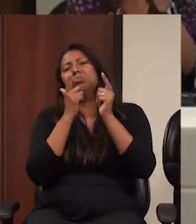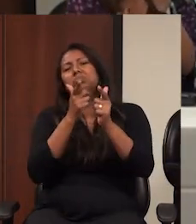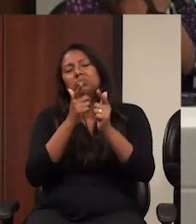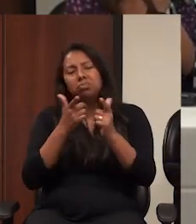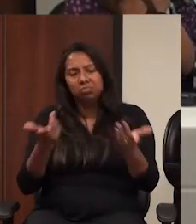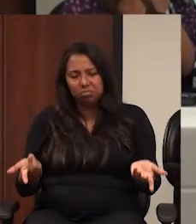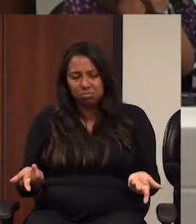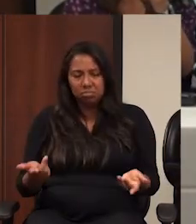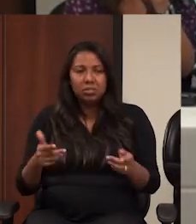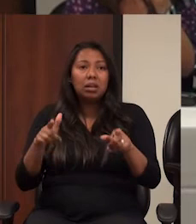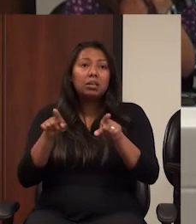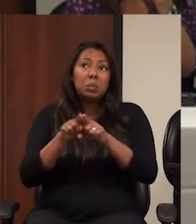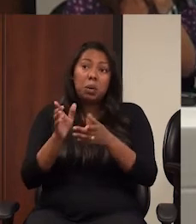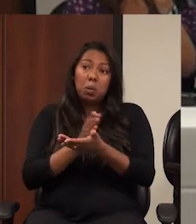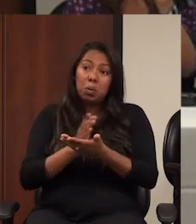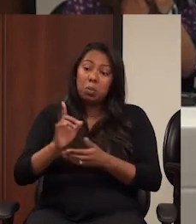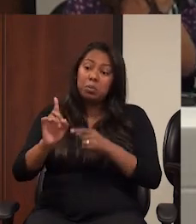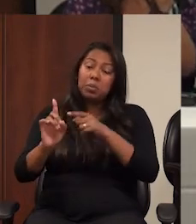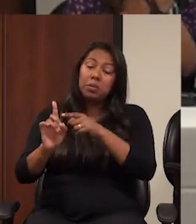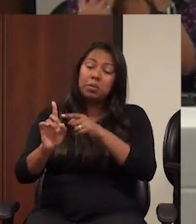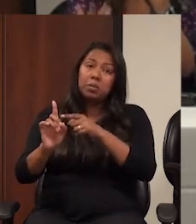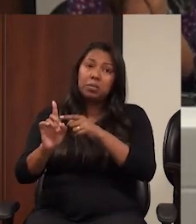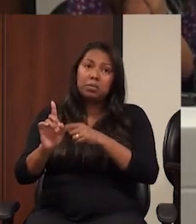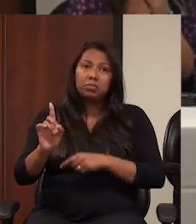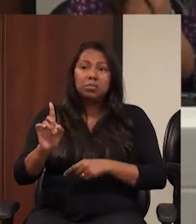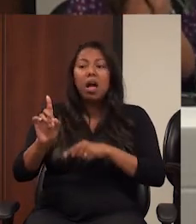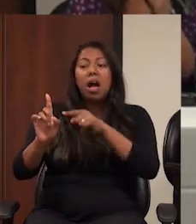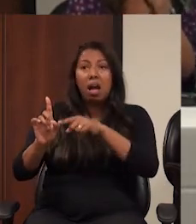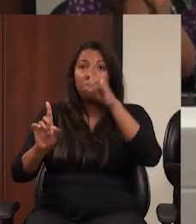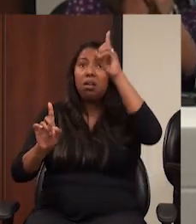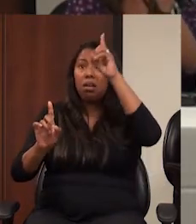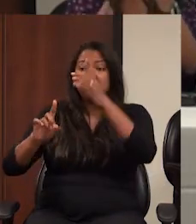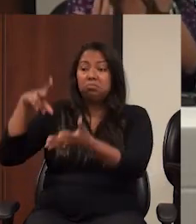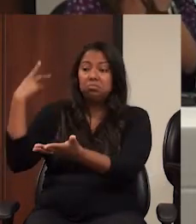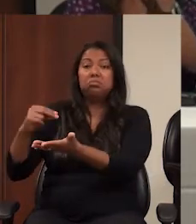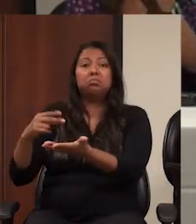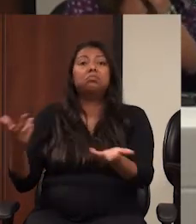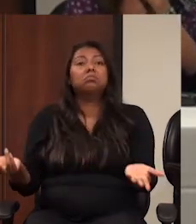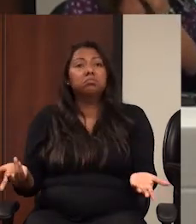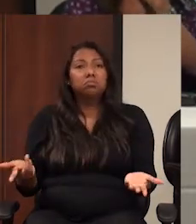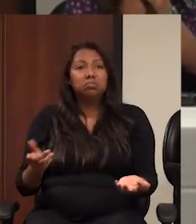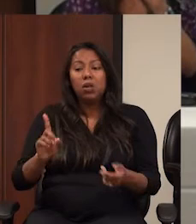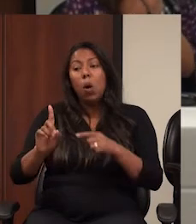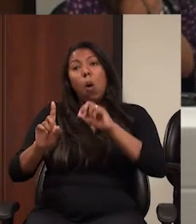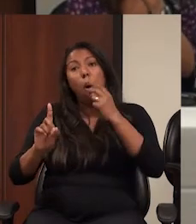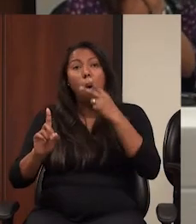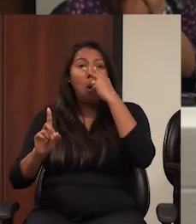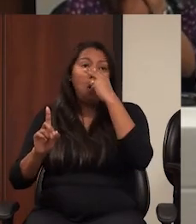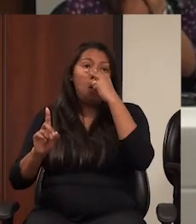Eram também algumas consideradas como castigo de Deus, né? Então eram considerados bruxos.